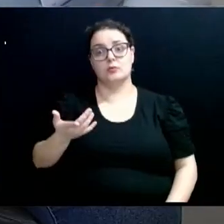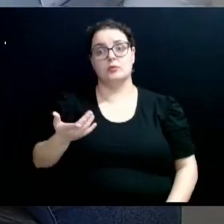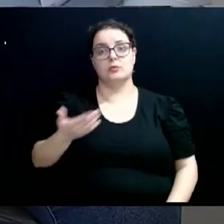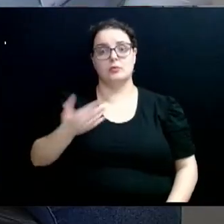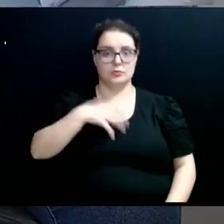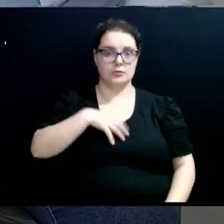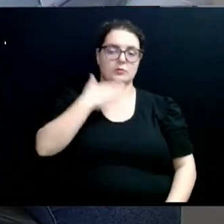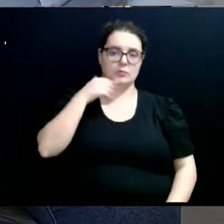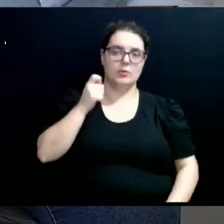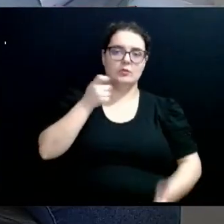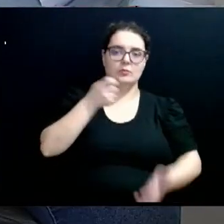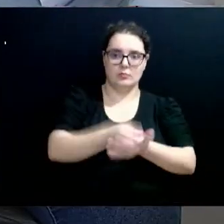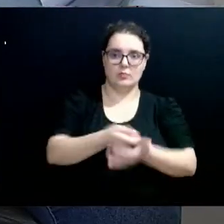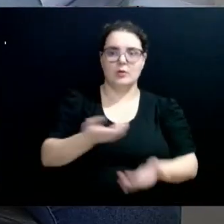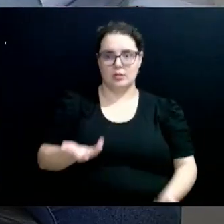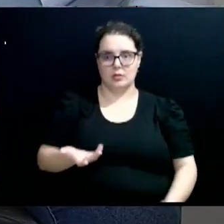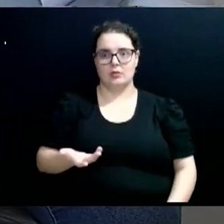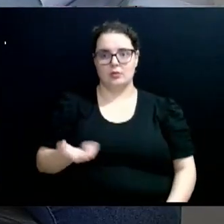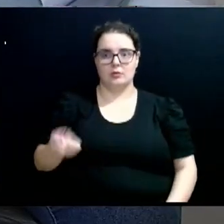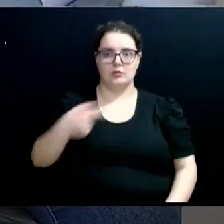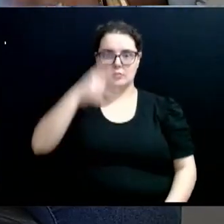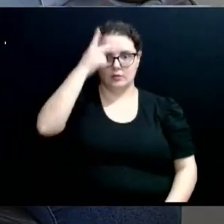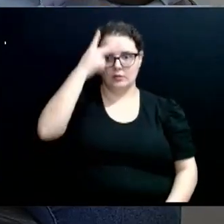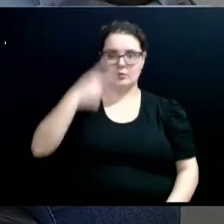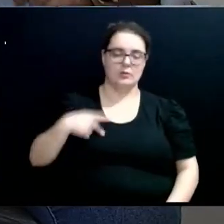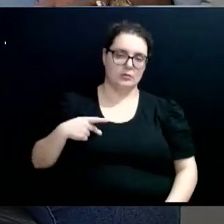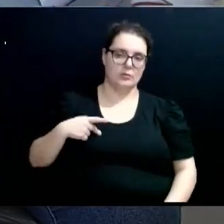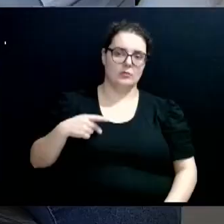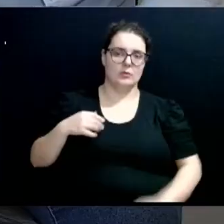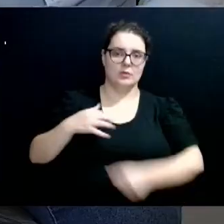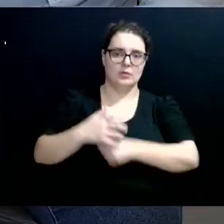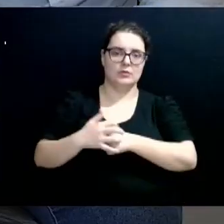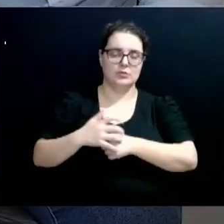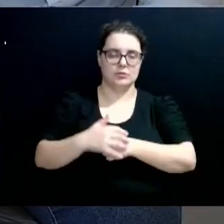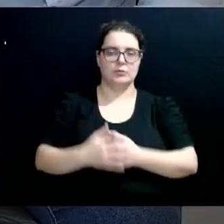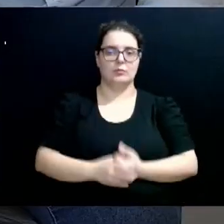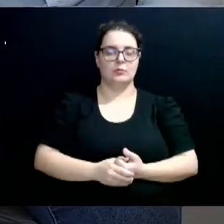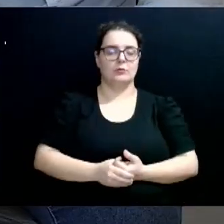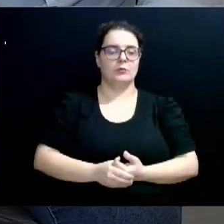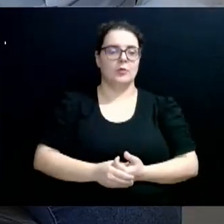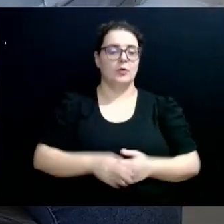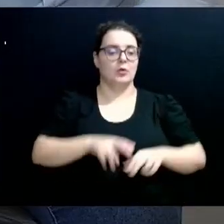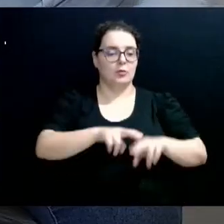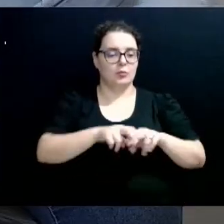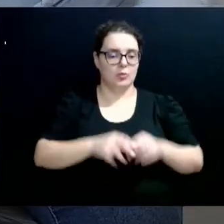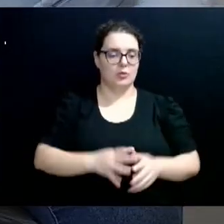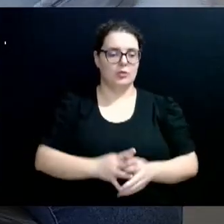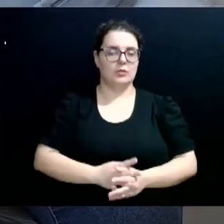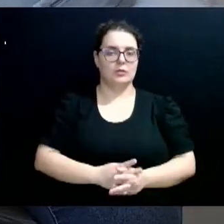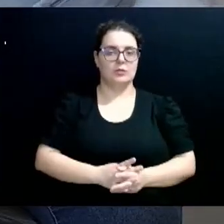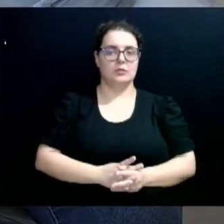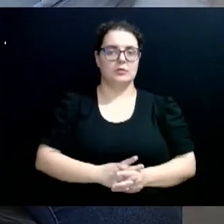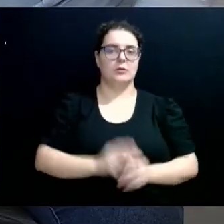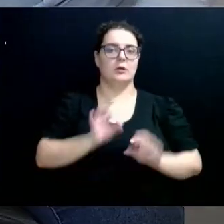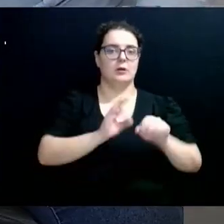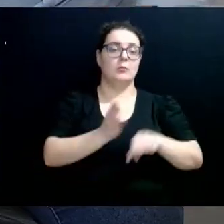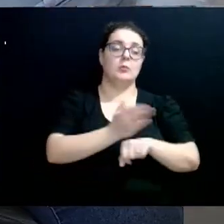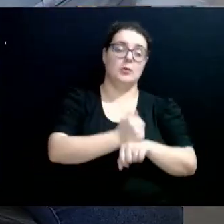consiga condições melhores de pagamentos do que propriamente nas ferramentas digitais. Por isso que